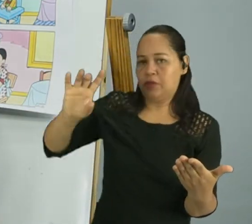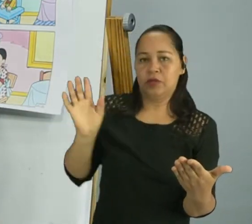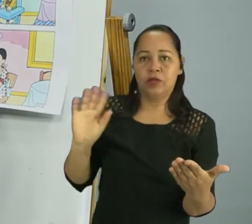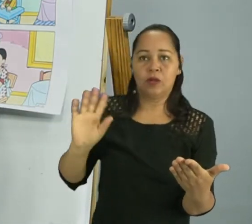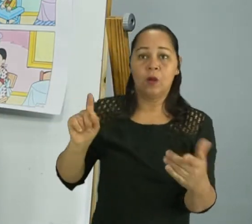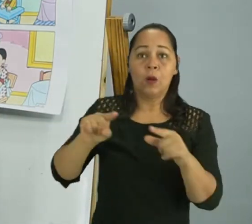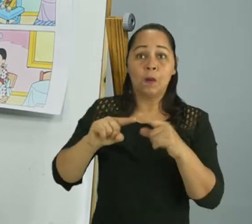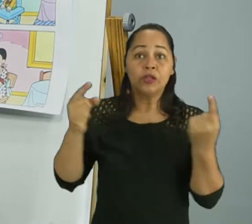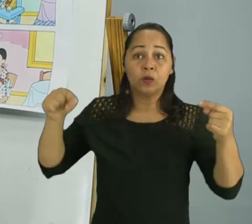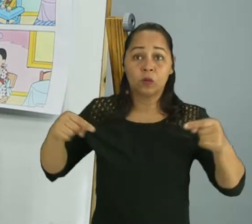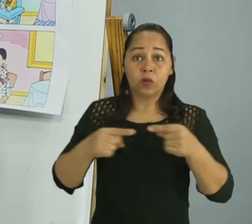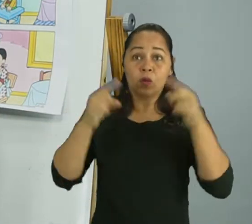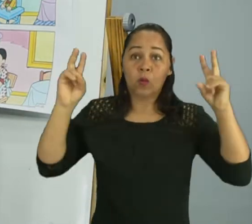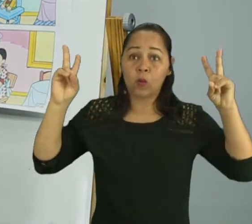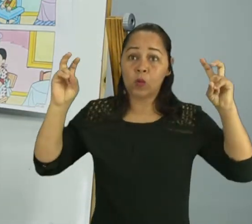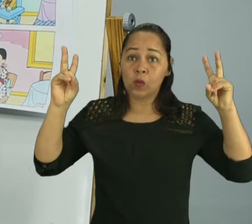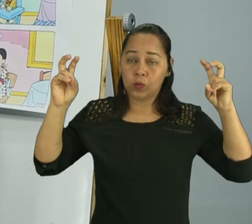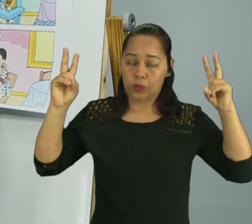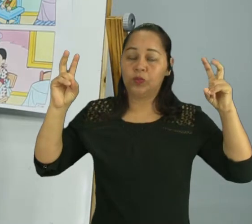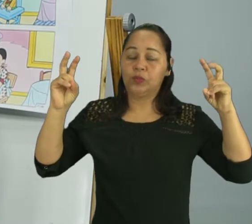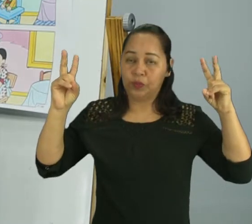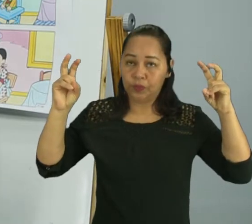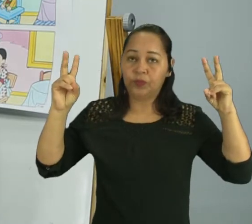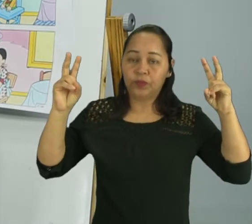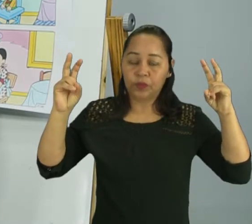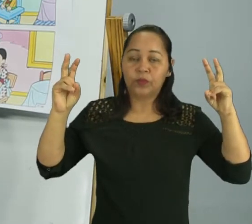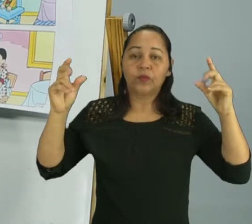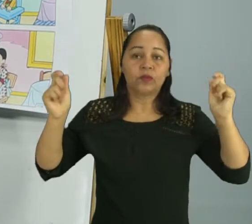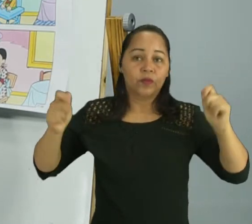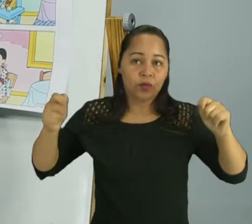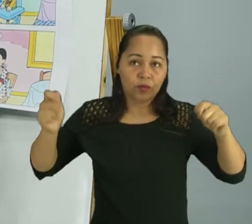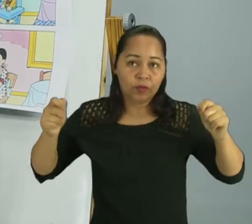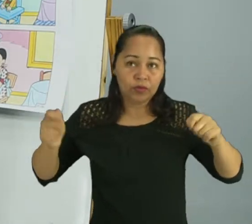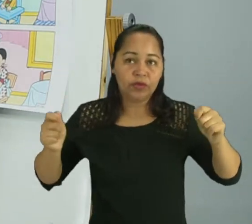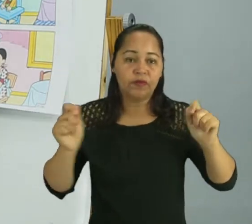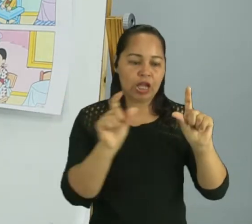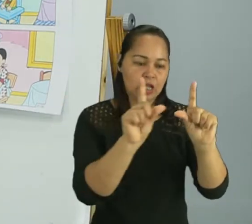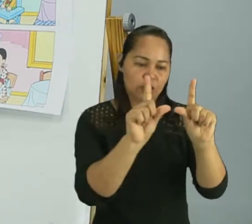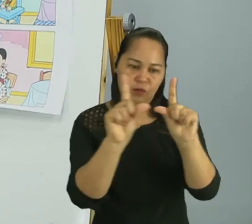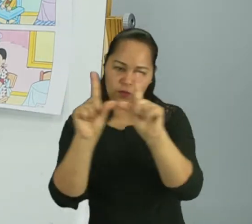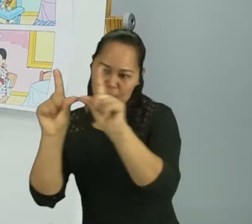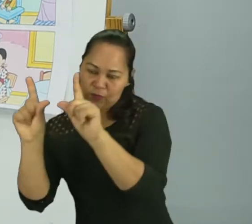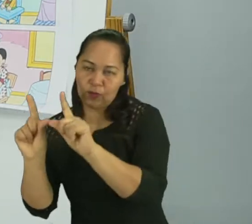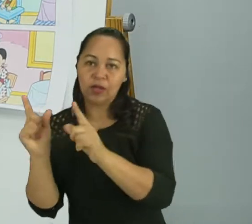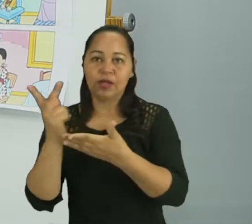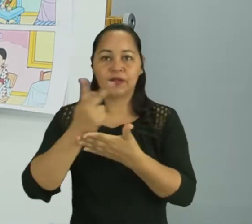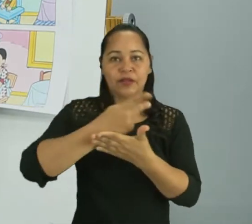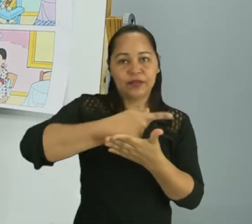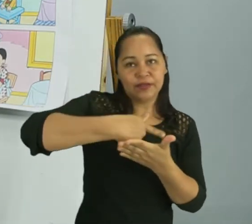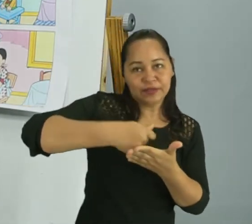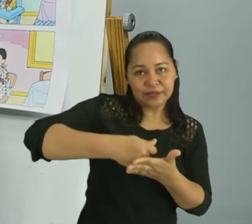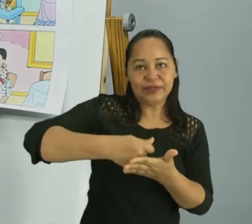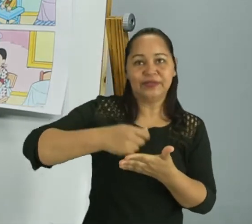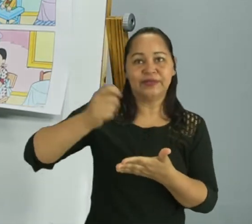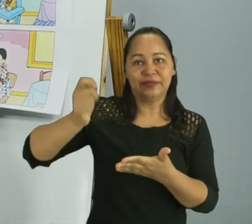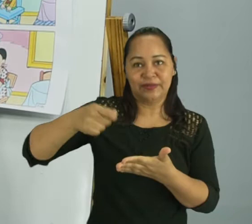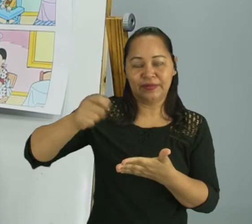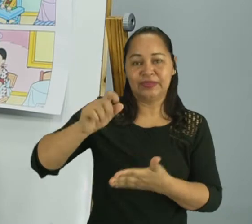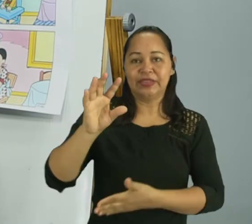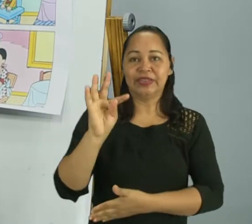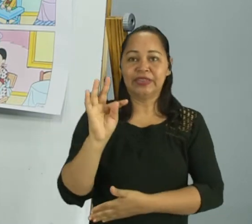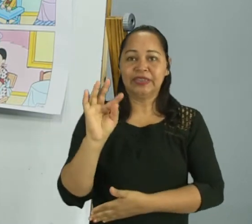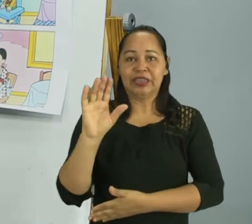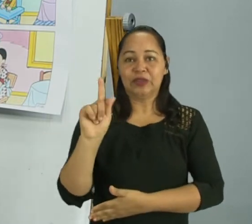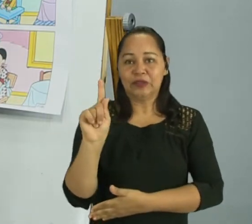tirinha, mas algum assunto que está inserido, que está lá dentro das nossas tirinhas. Então, é um texto